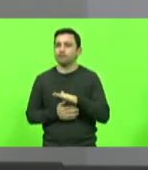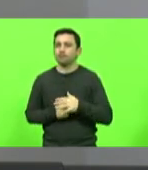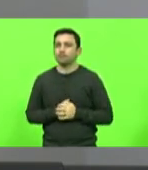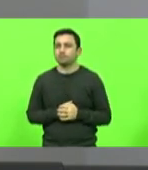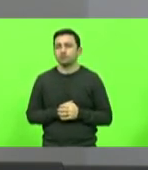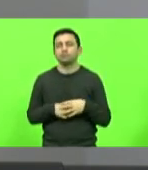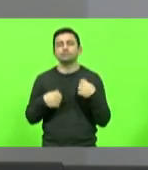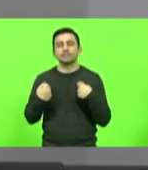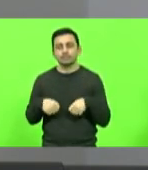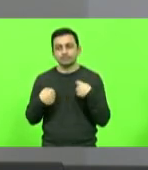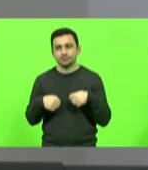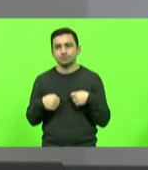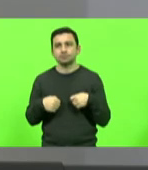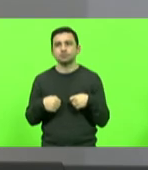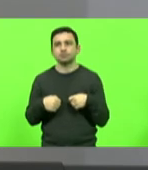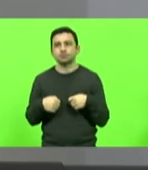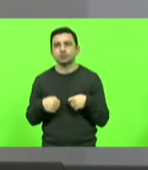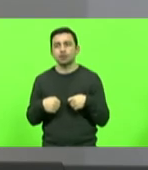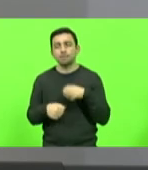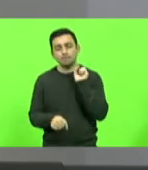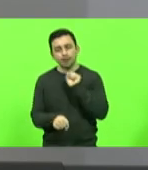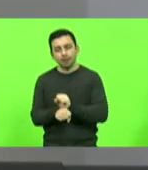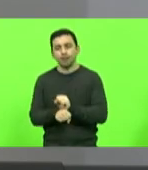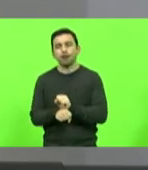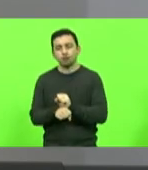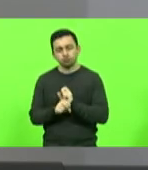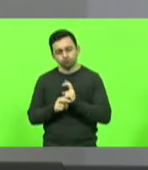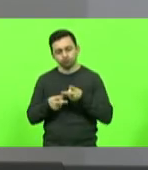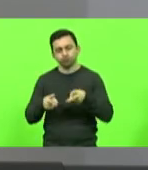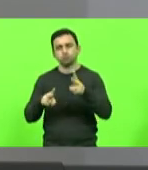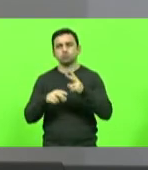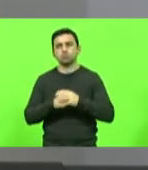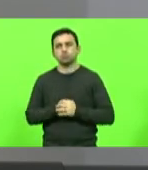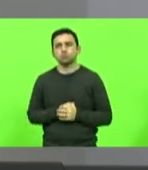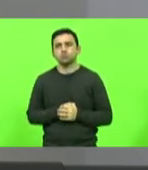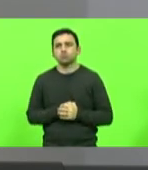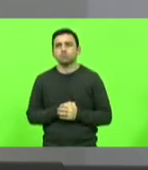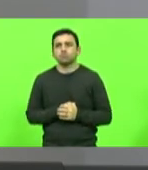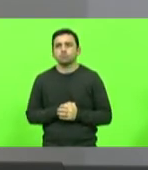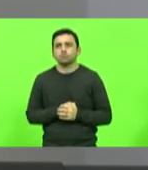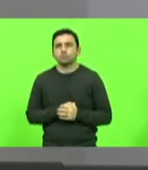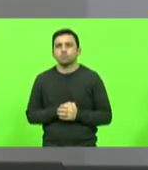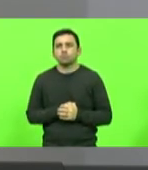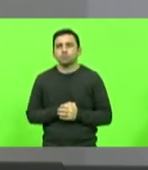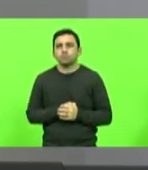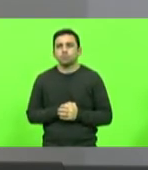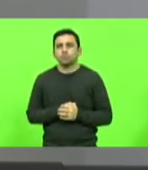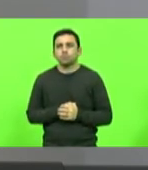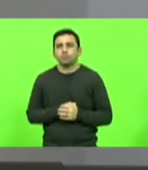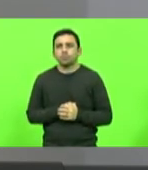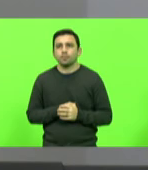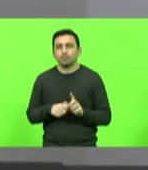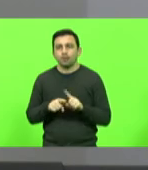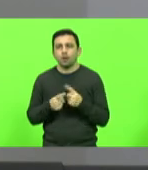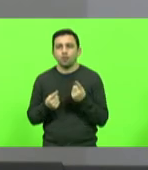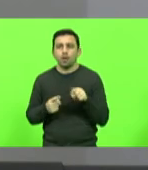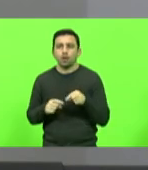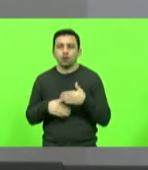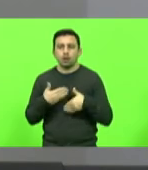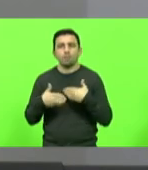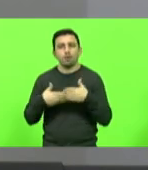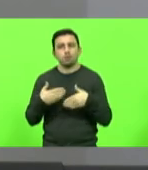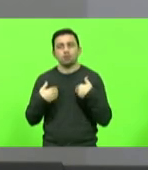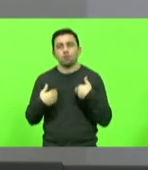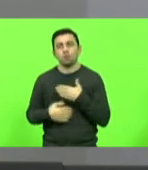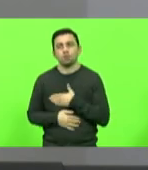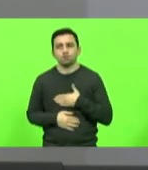precisamos sair desse círculo e avançar, dar um passo para frente. Então, esse é o encaminhamento que eu gostaria de dar, e